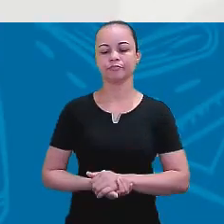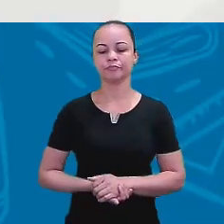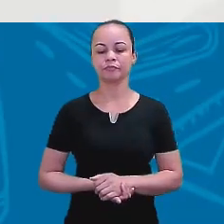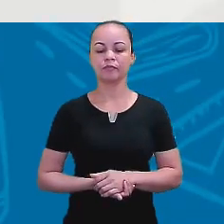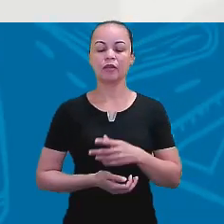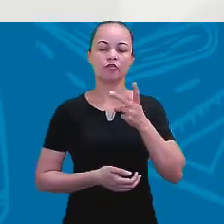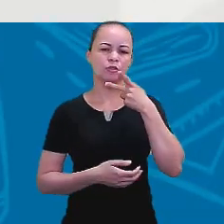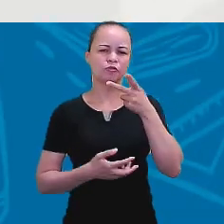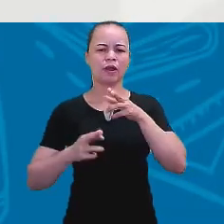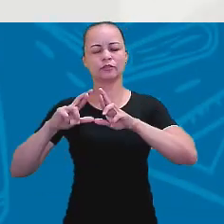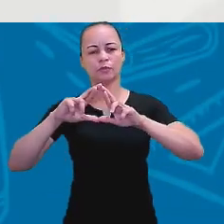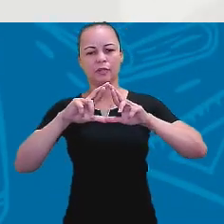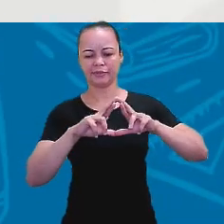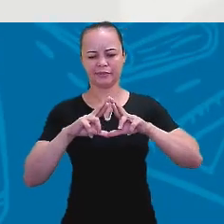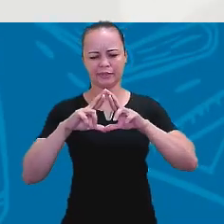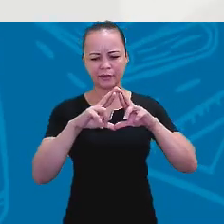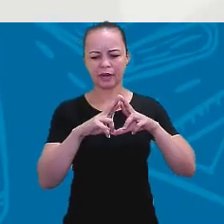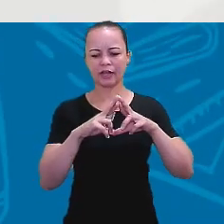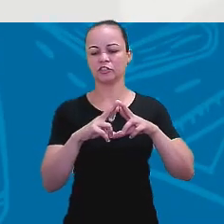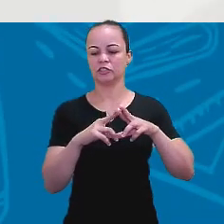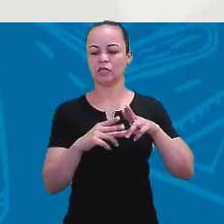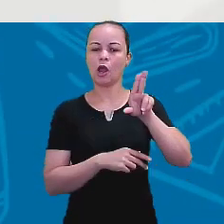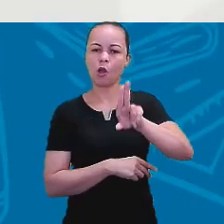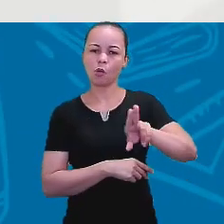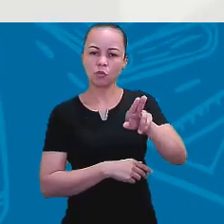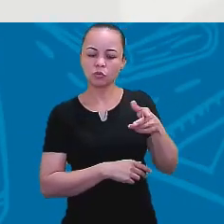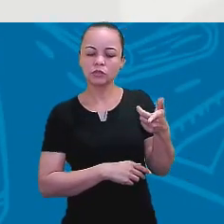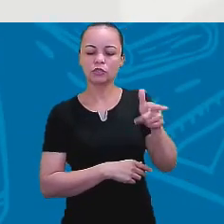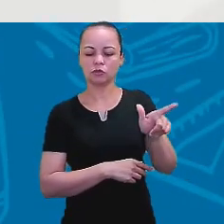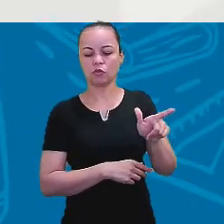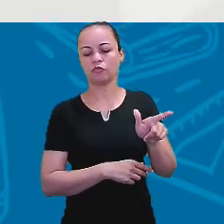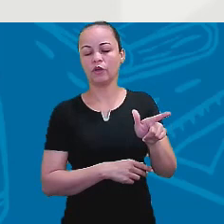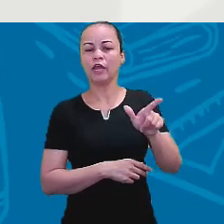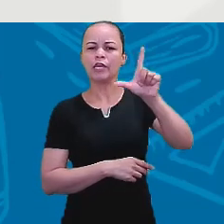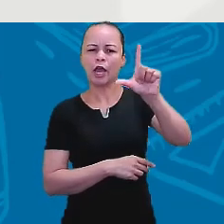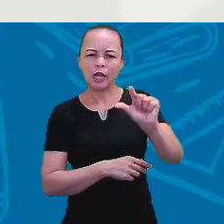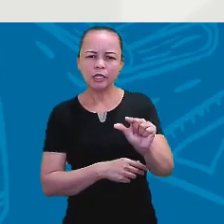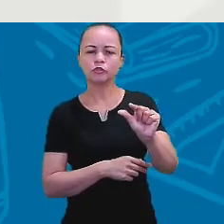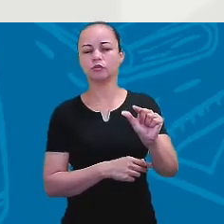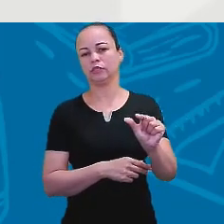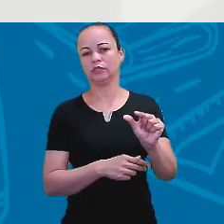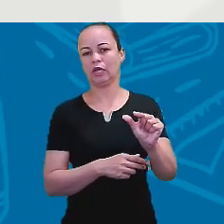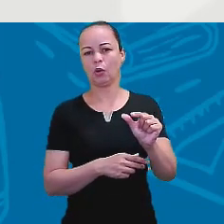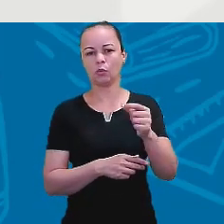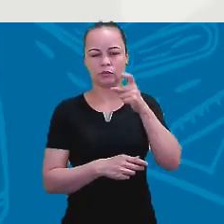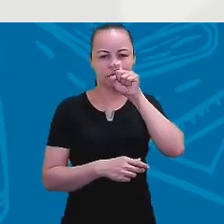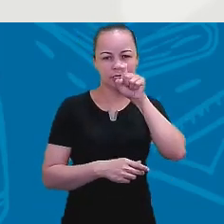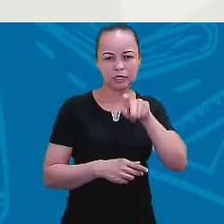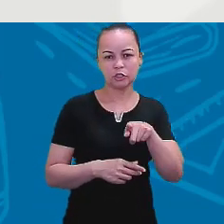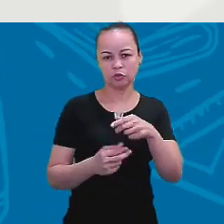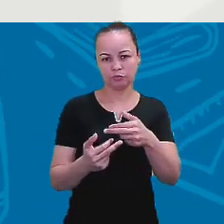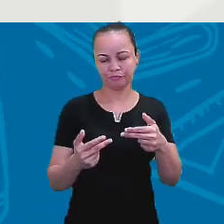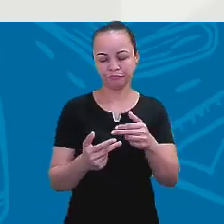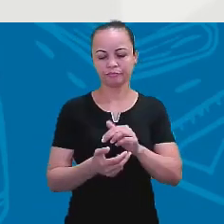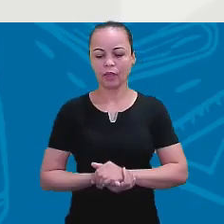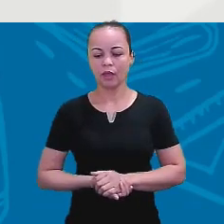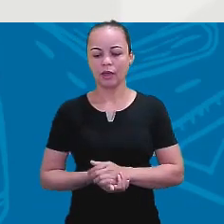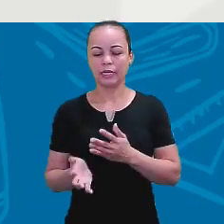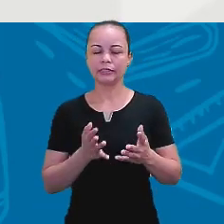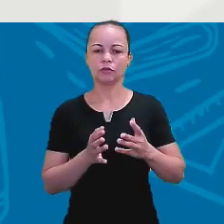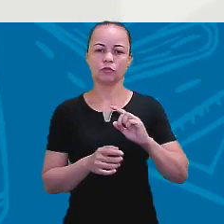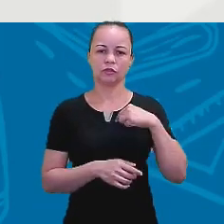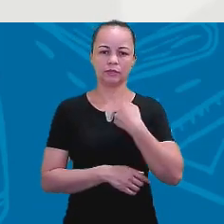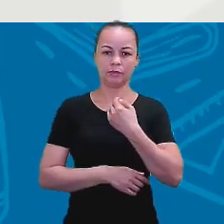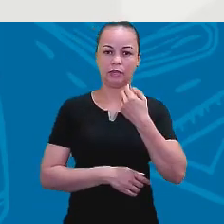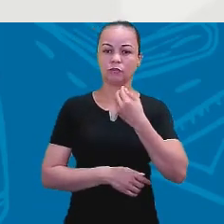tratar sobre a reciclagem, a reutilização e a redução de resíduos. Como nós sabemos, né, na nossa vida, no nosso